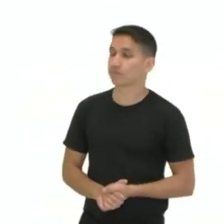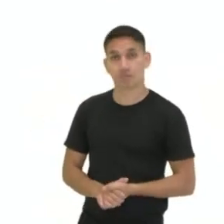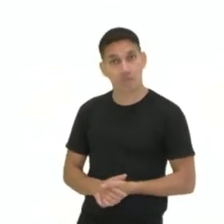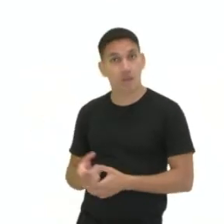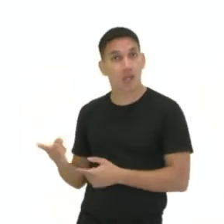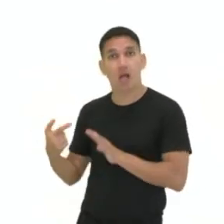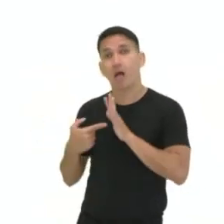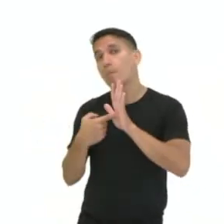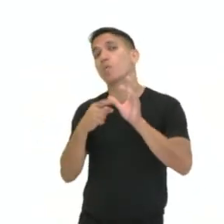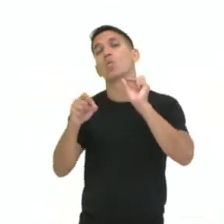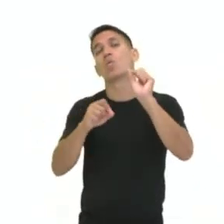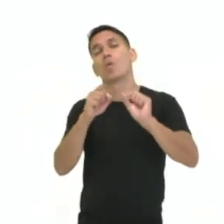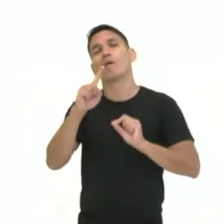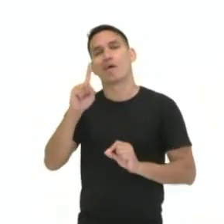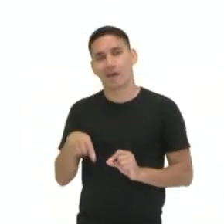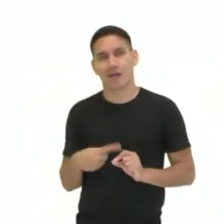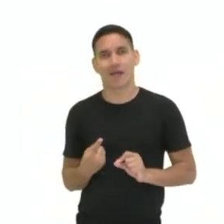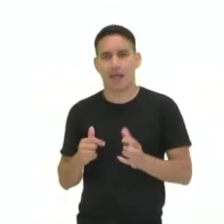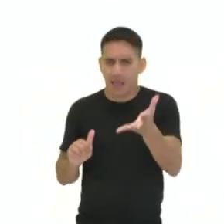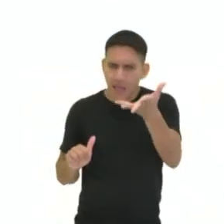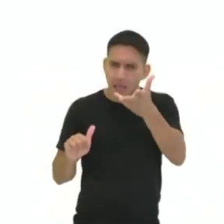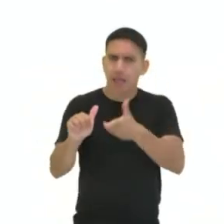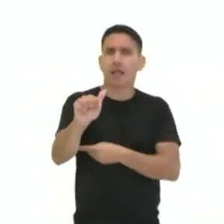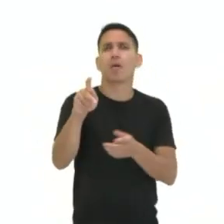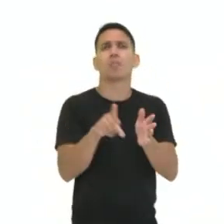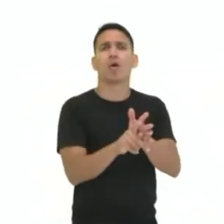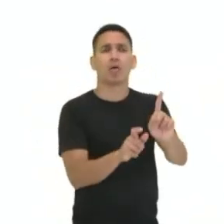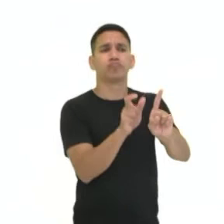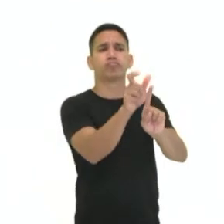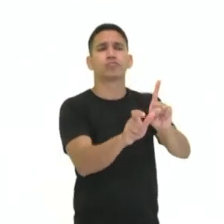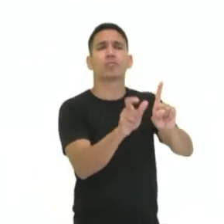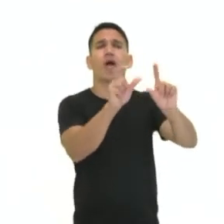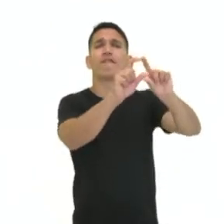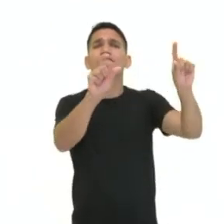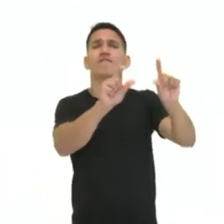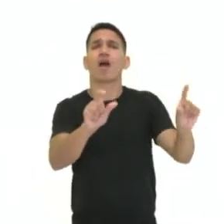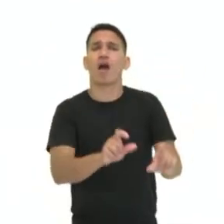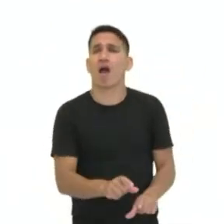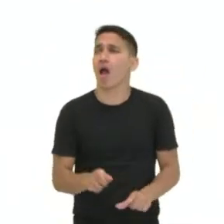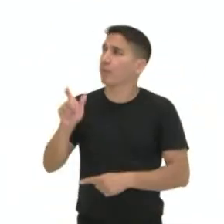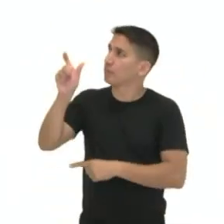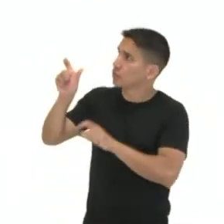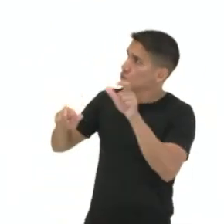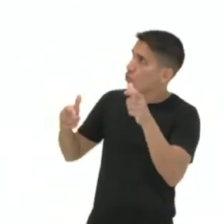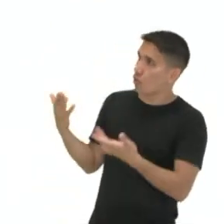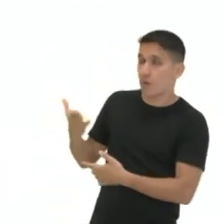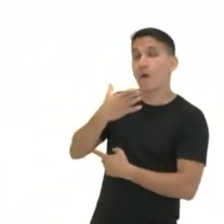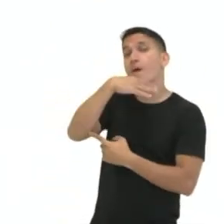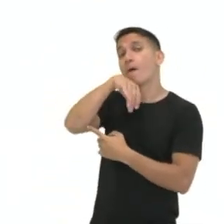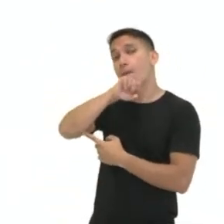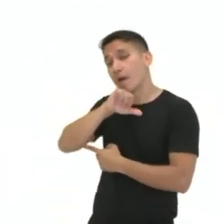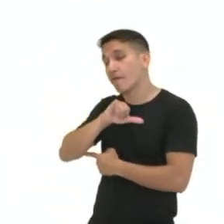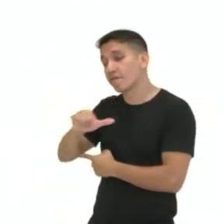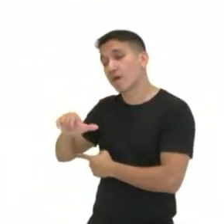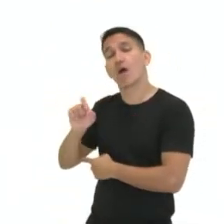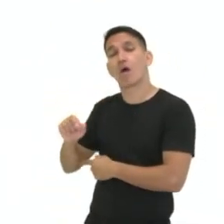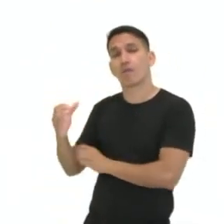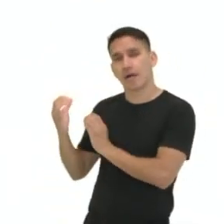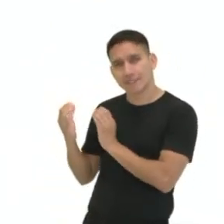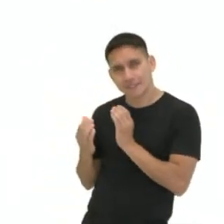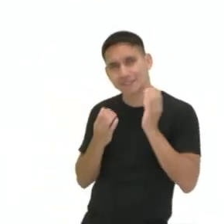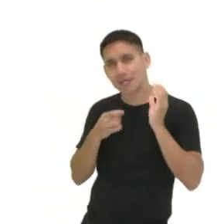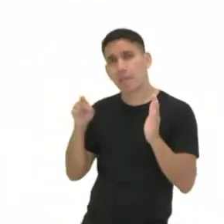tínhamos aqui como elementos da linguagem verbal as frases dos personagens, né? O pai se reporta a